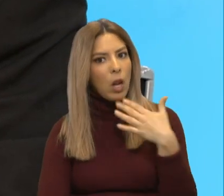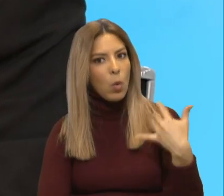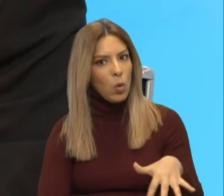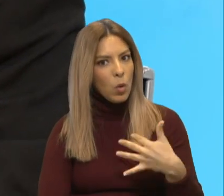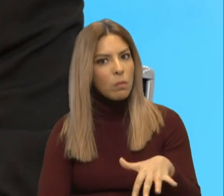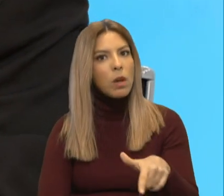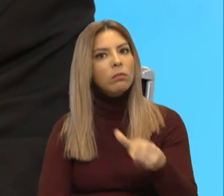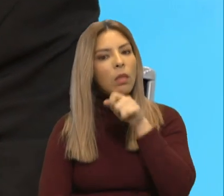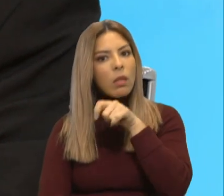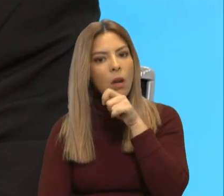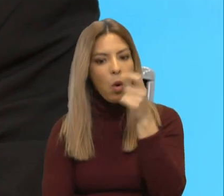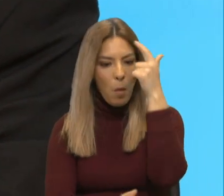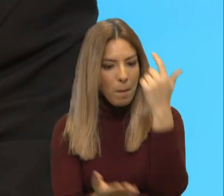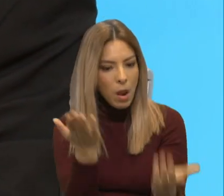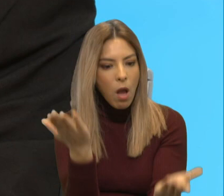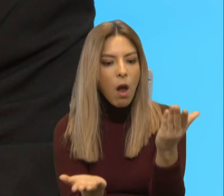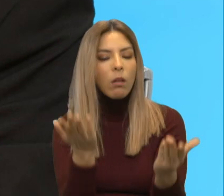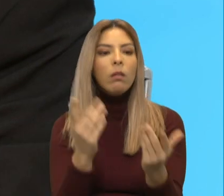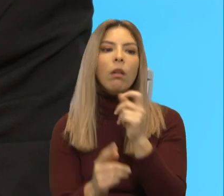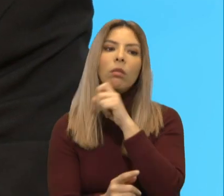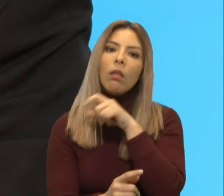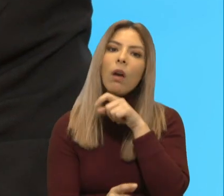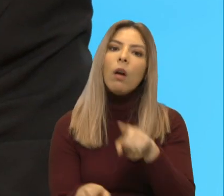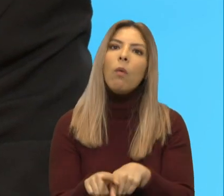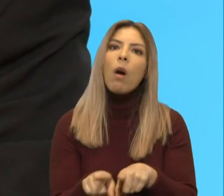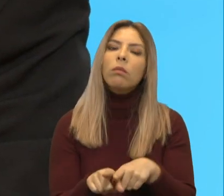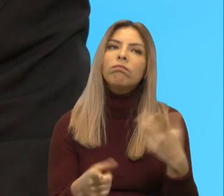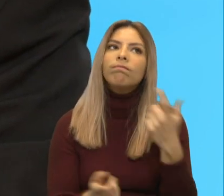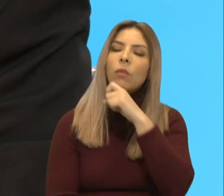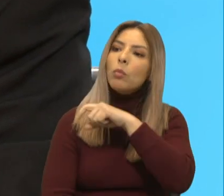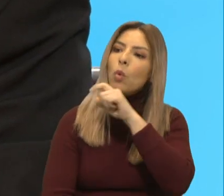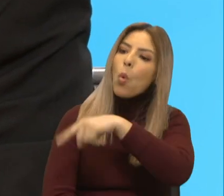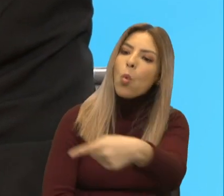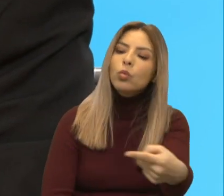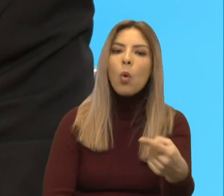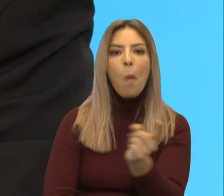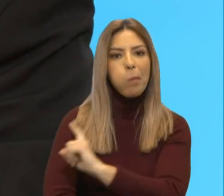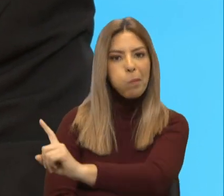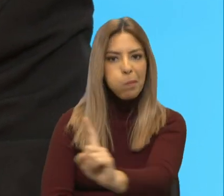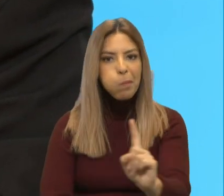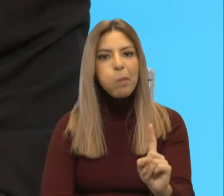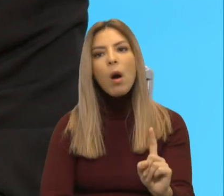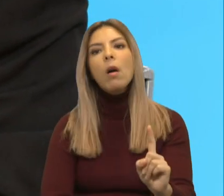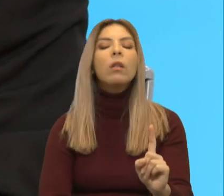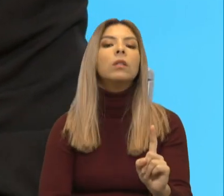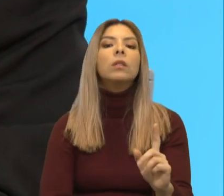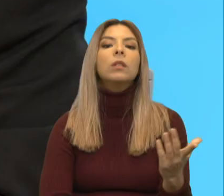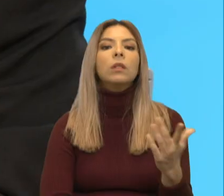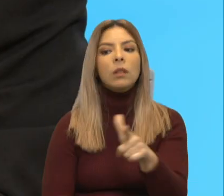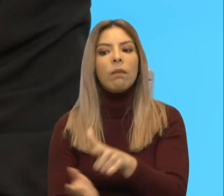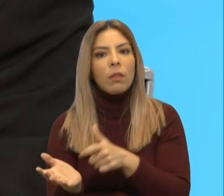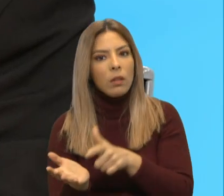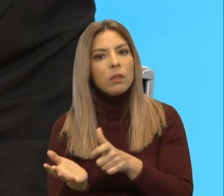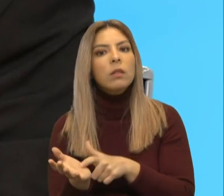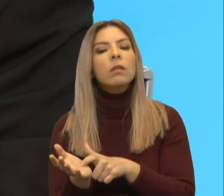fazer comparações e ver que não têm aquelas oportunidades que realmente eles necessitam e têm